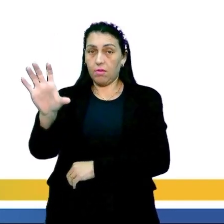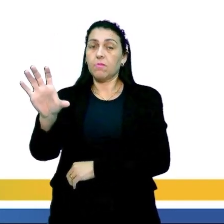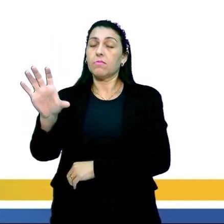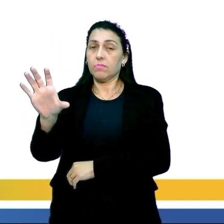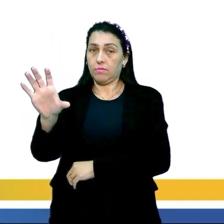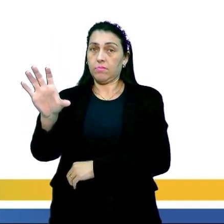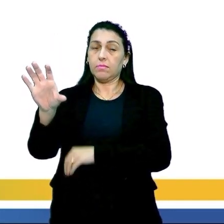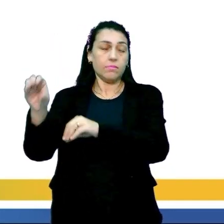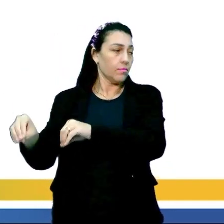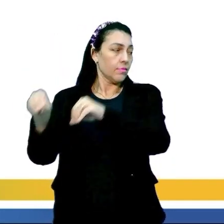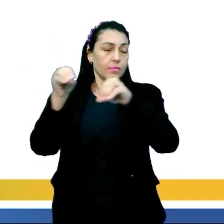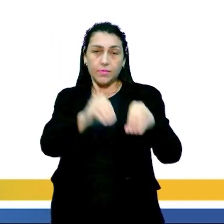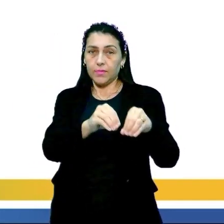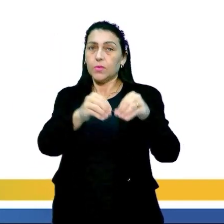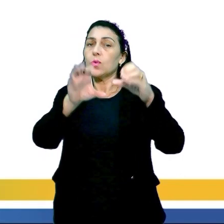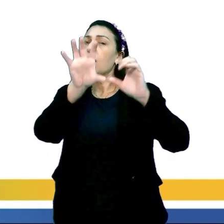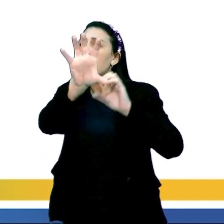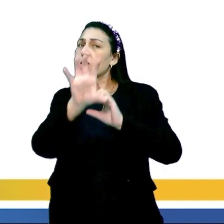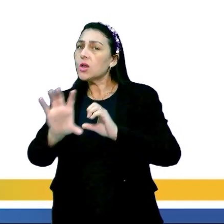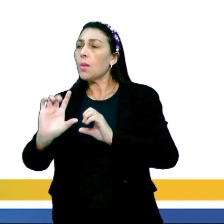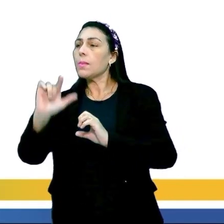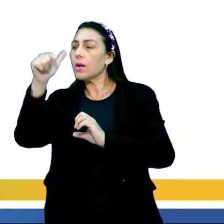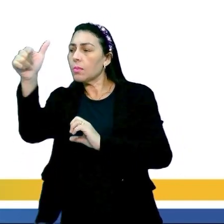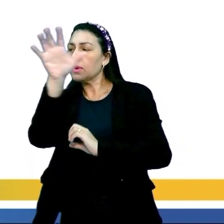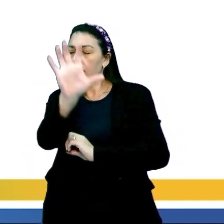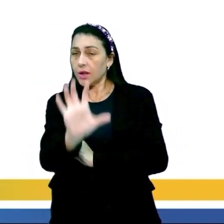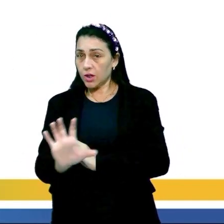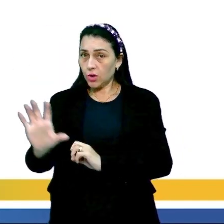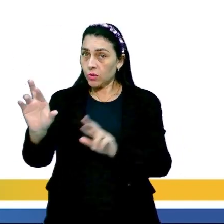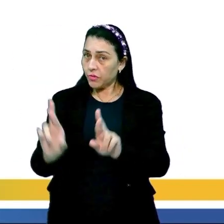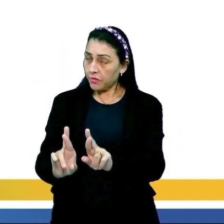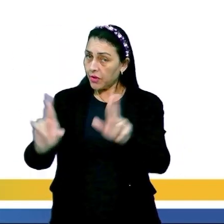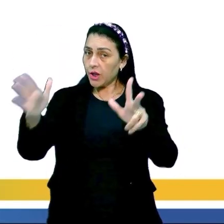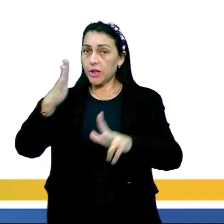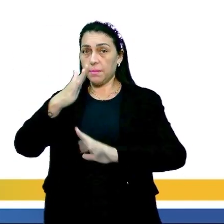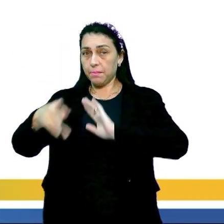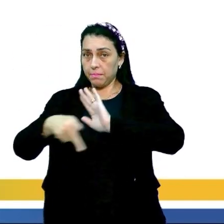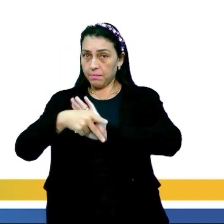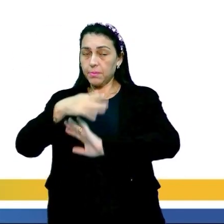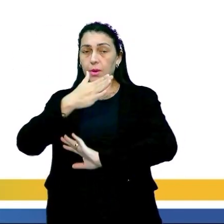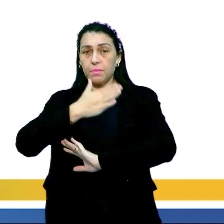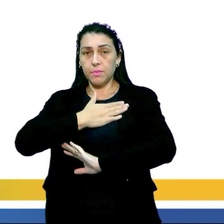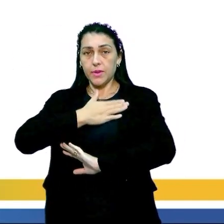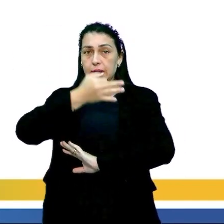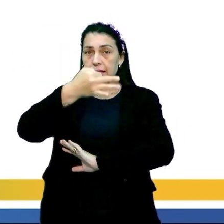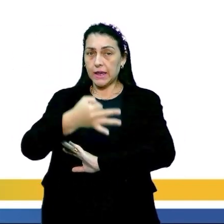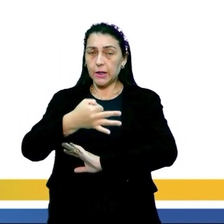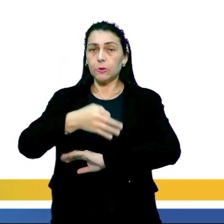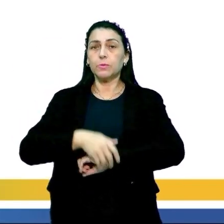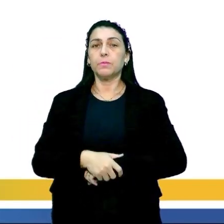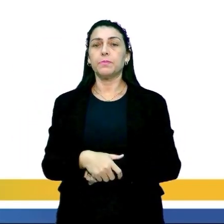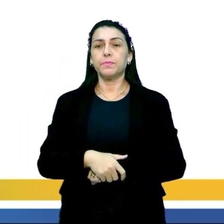estou me deslocando de uma região para uma outra região diferente da minha, certo?